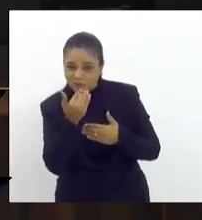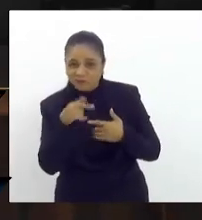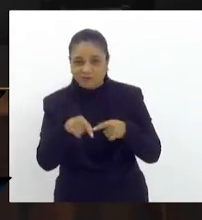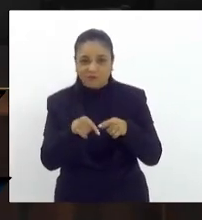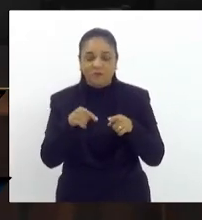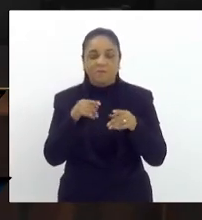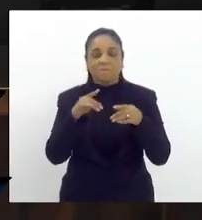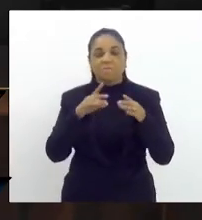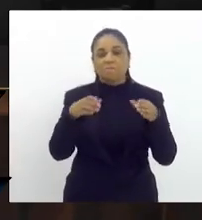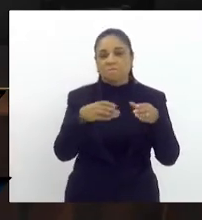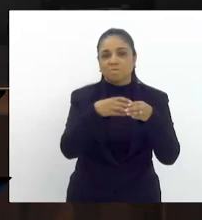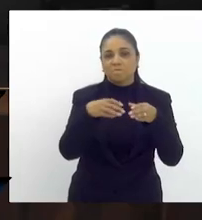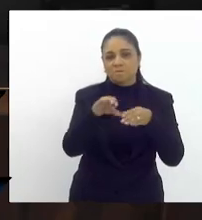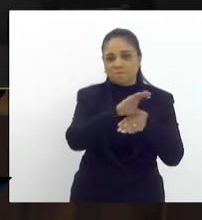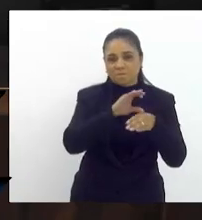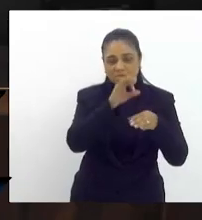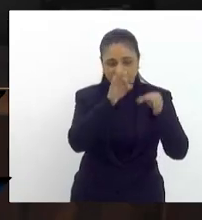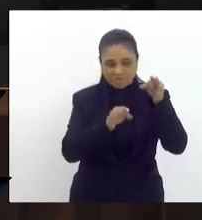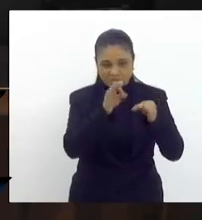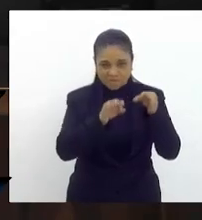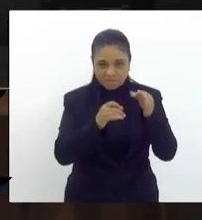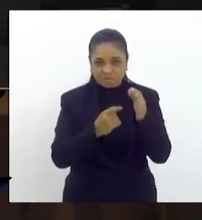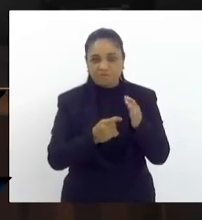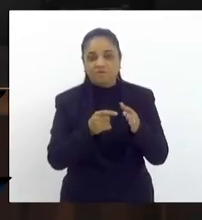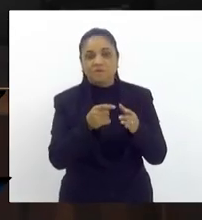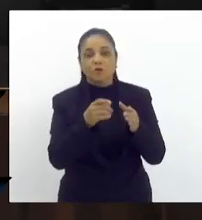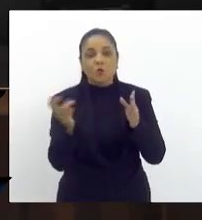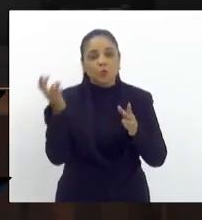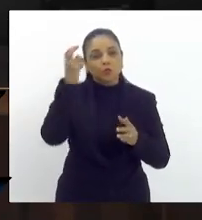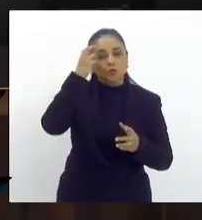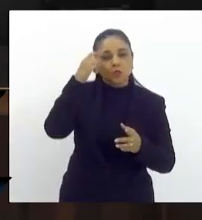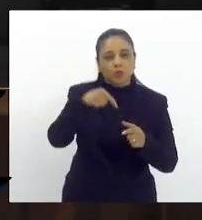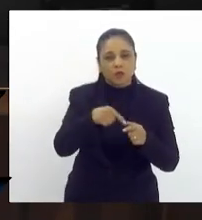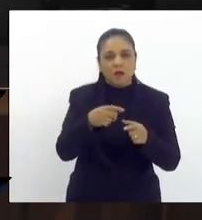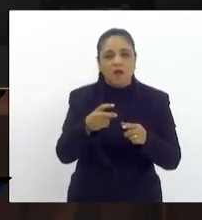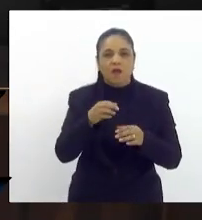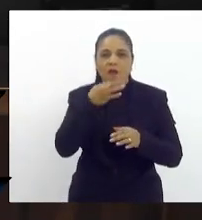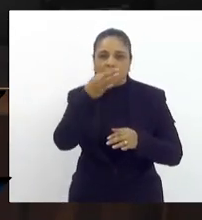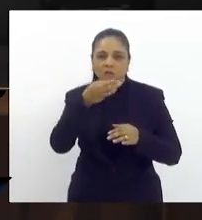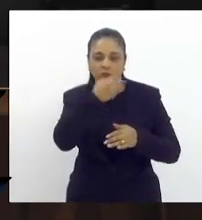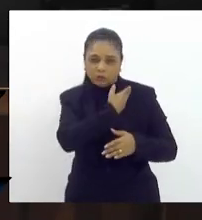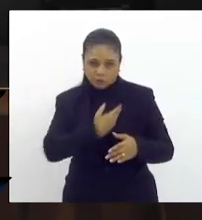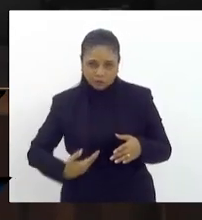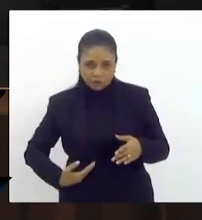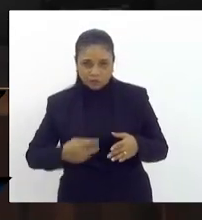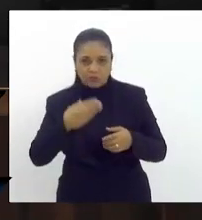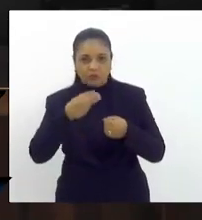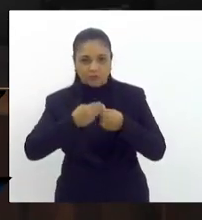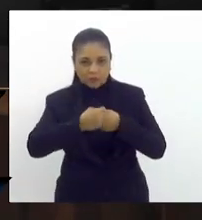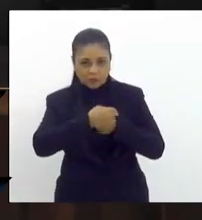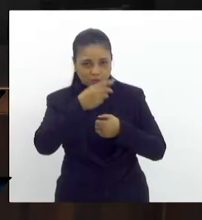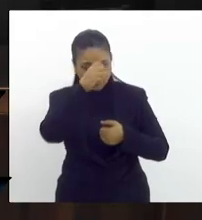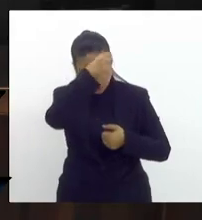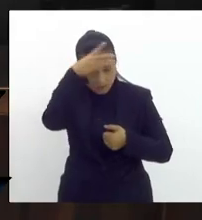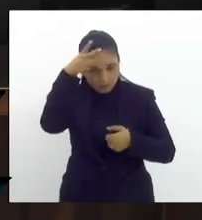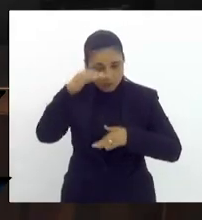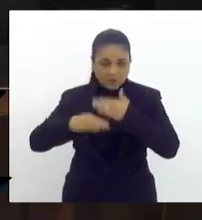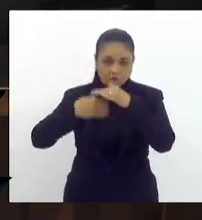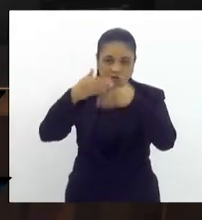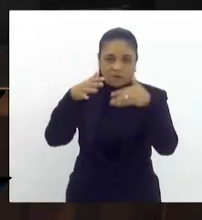de pareceres das comissões de constituição e Justiça de Cultura de assuntos municipais de desenvolvimento Regional